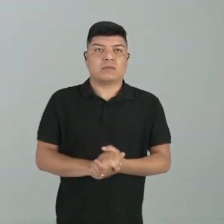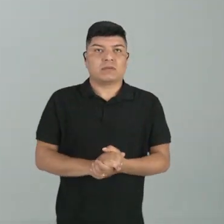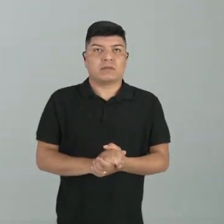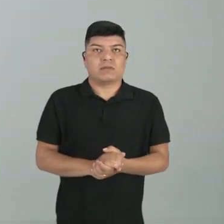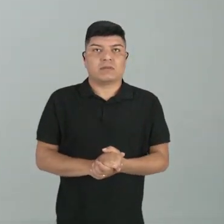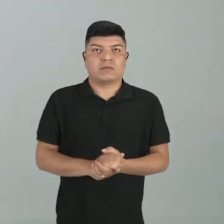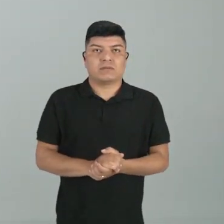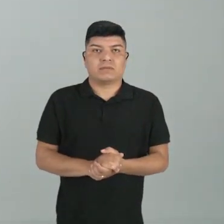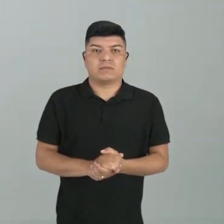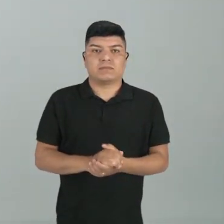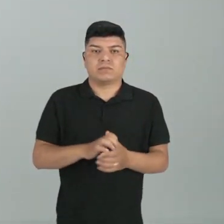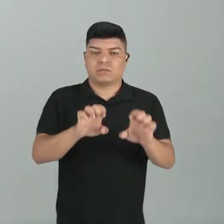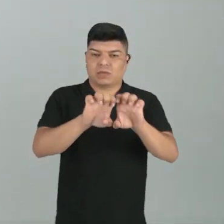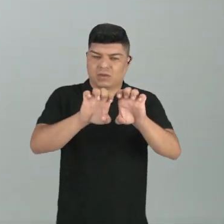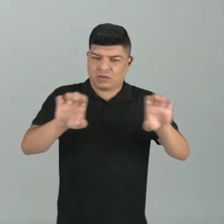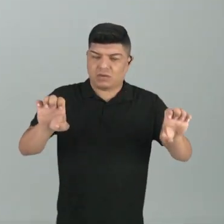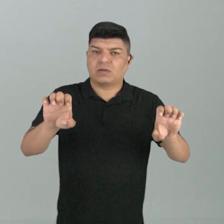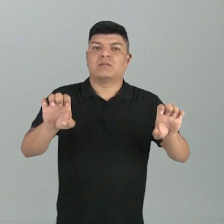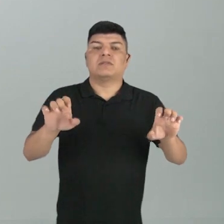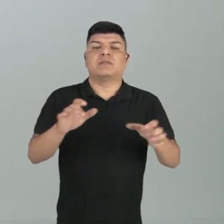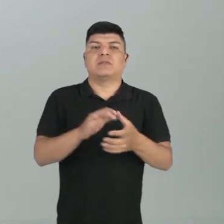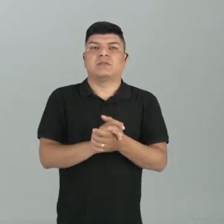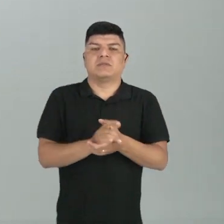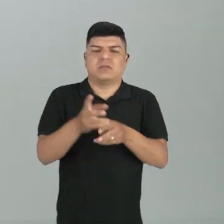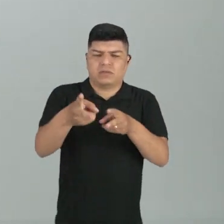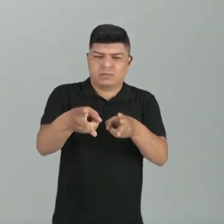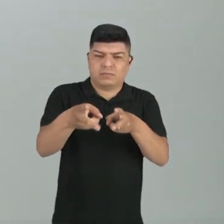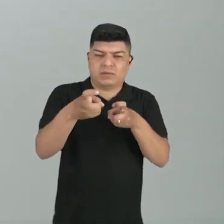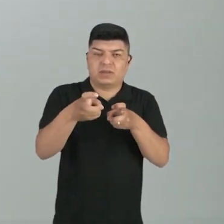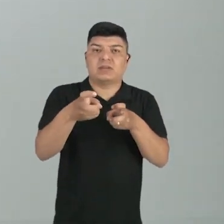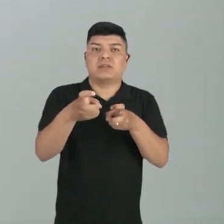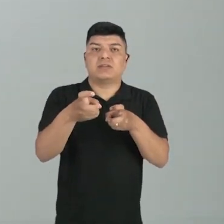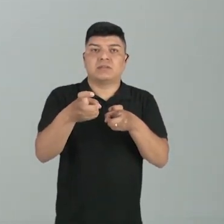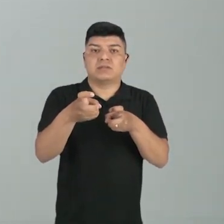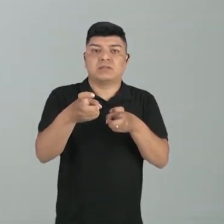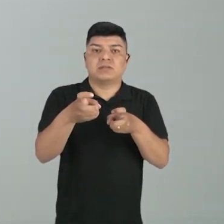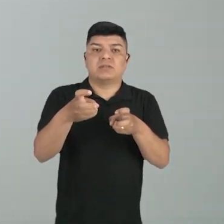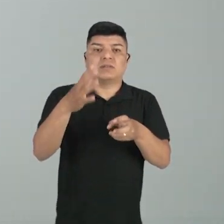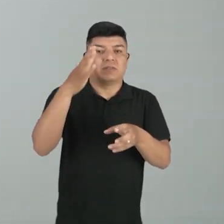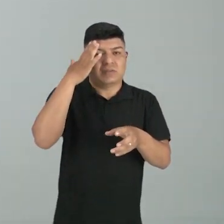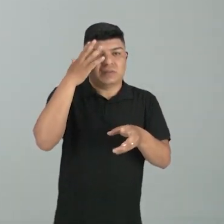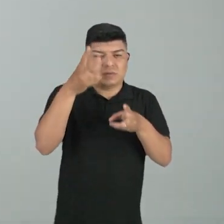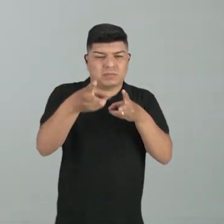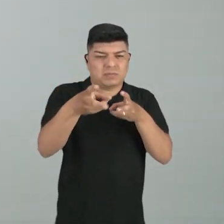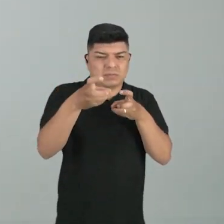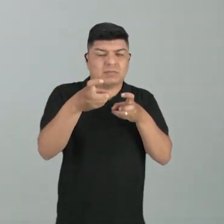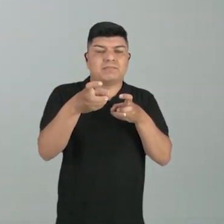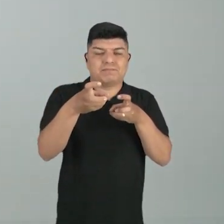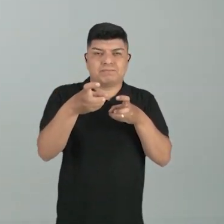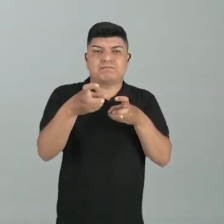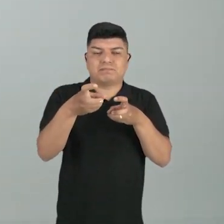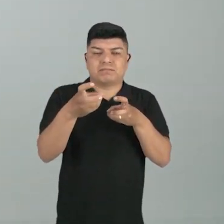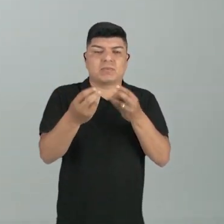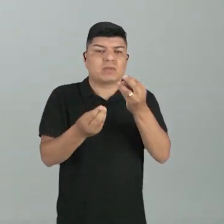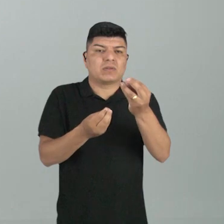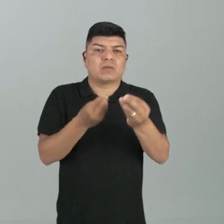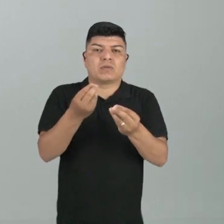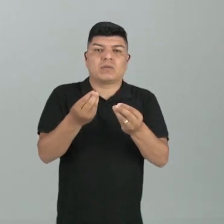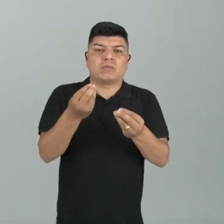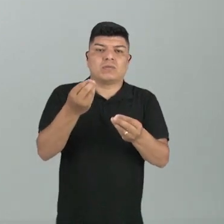à estruturação, no sentido de perceber, de identificar, digamos assim, o quanto que